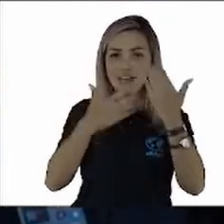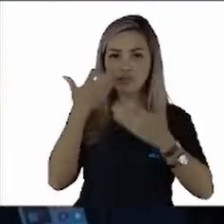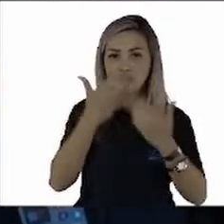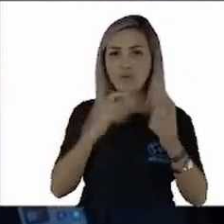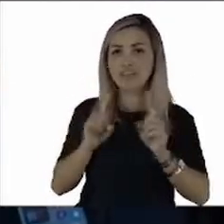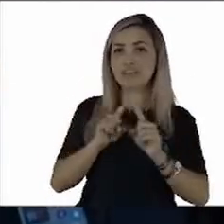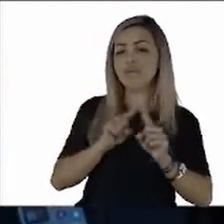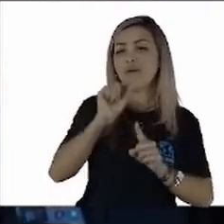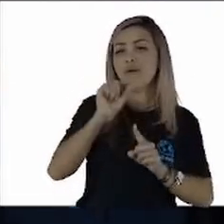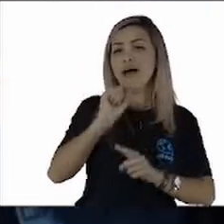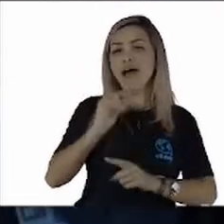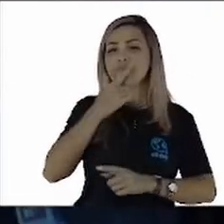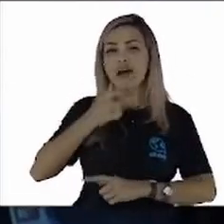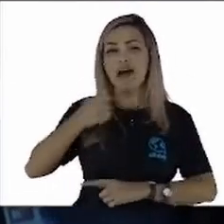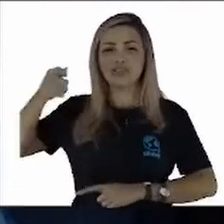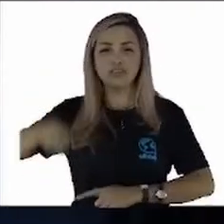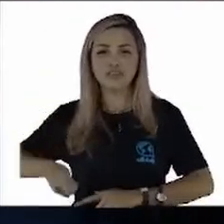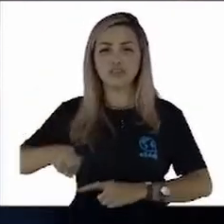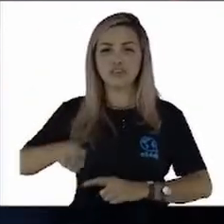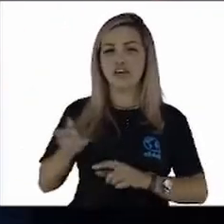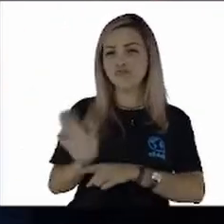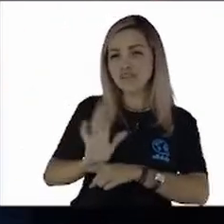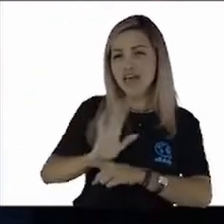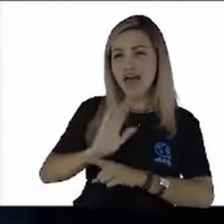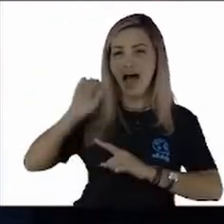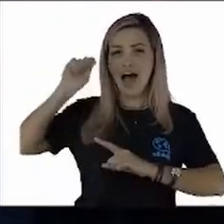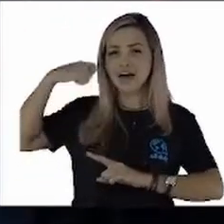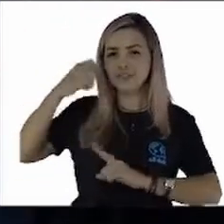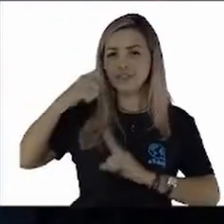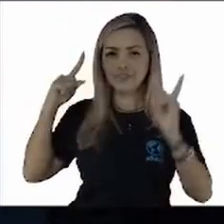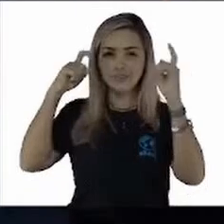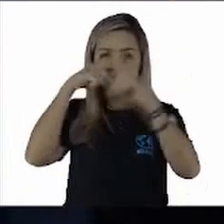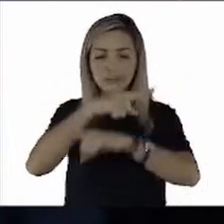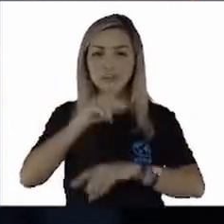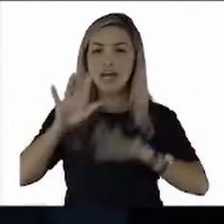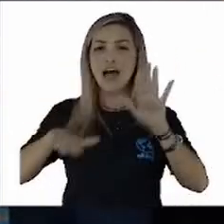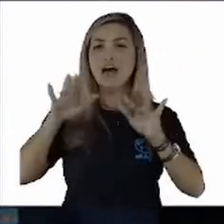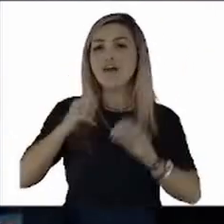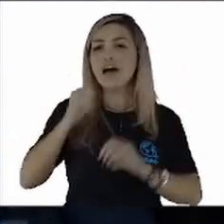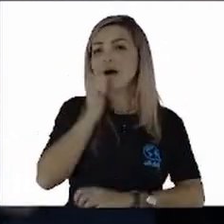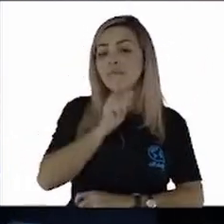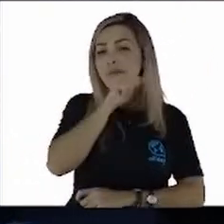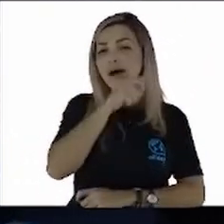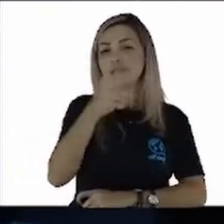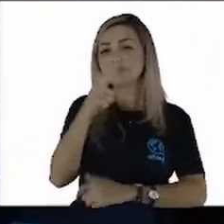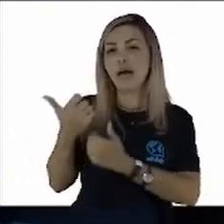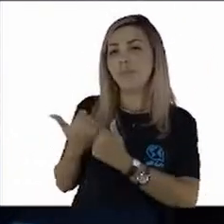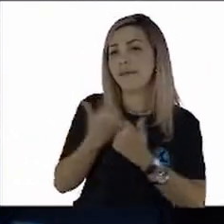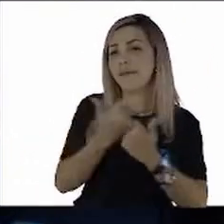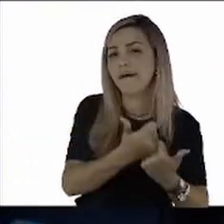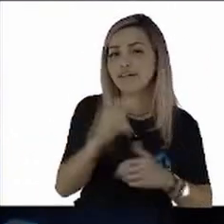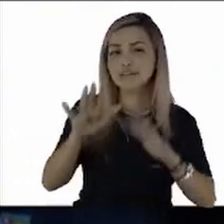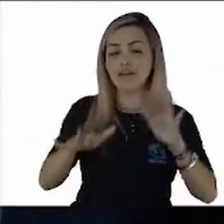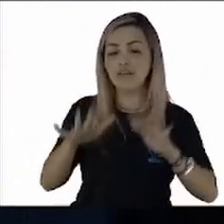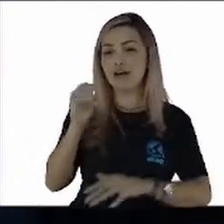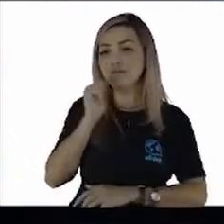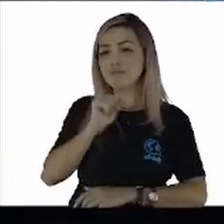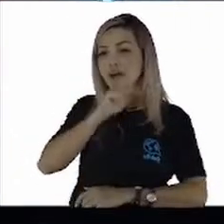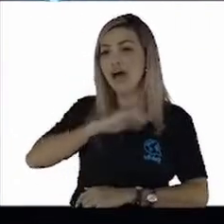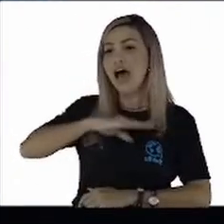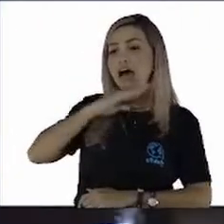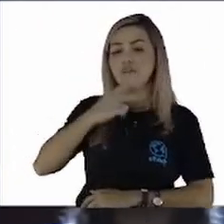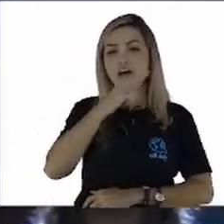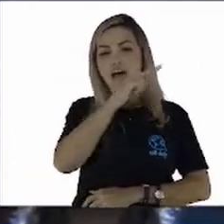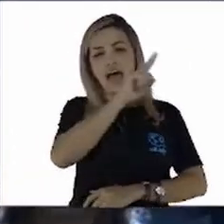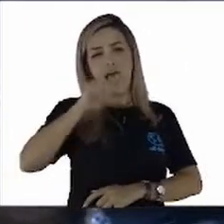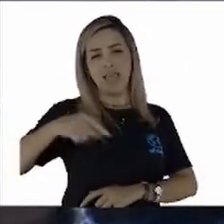universo difícil, machista, ser artista é difícil. Né? Às vezes a mãe pode não ter apoiado isso. Mas vai perguntar hoje a mãe da Anitta, ela vai falar,